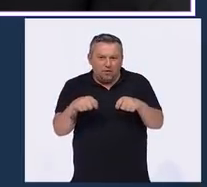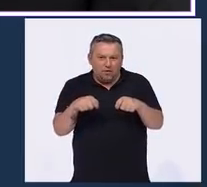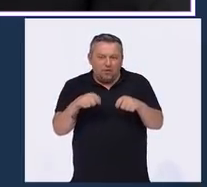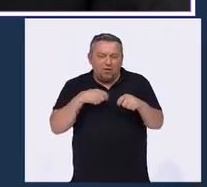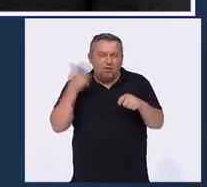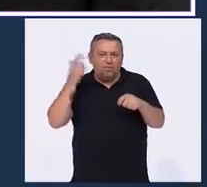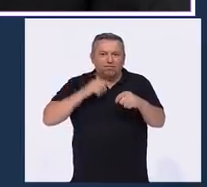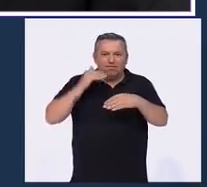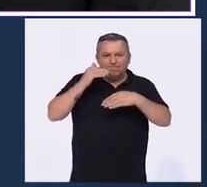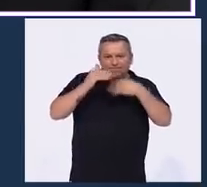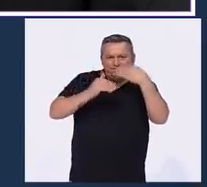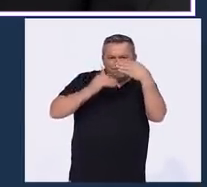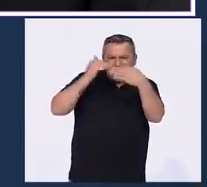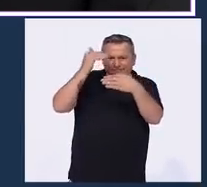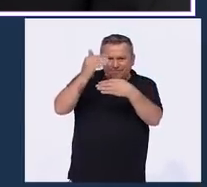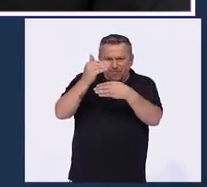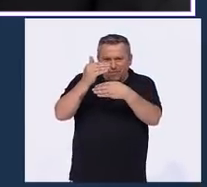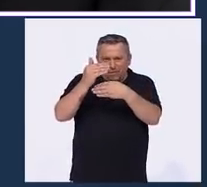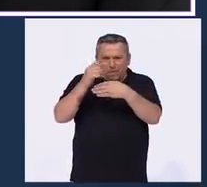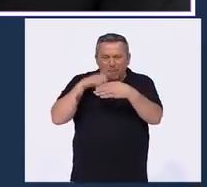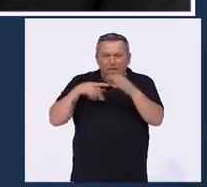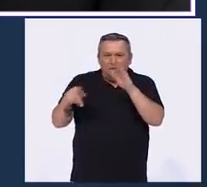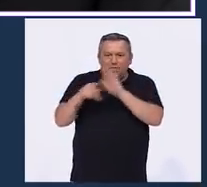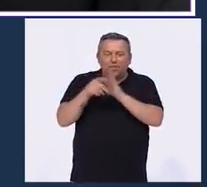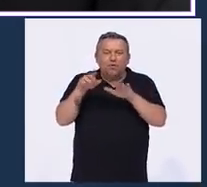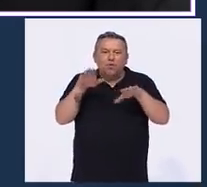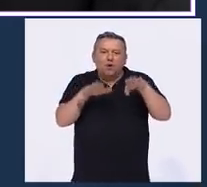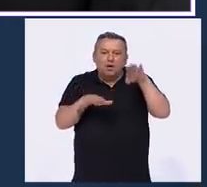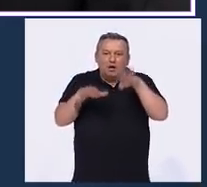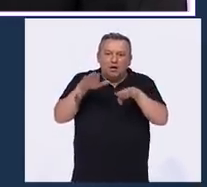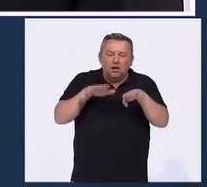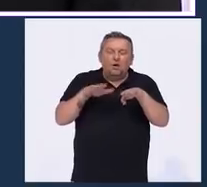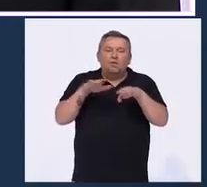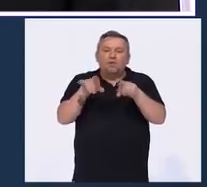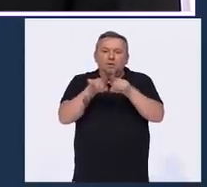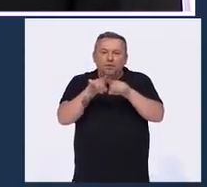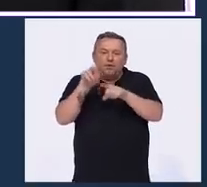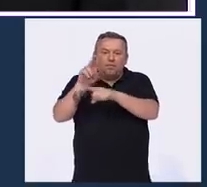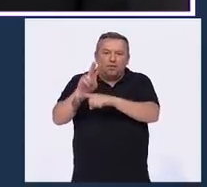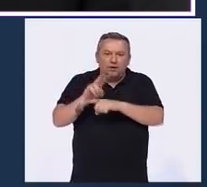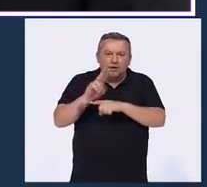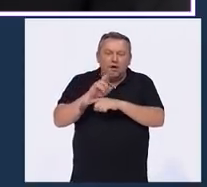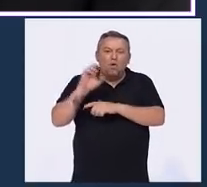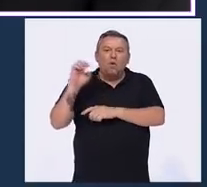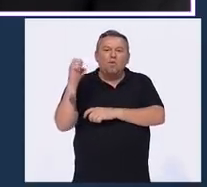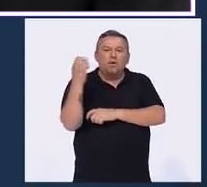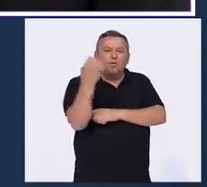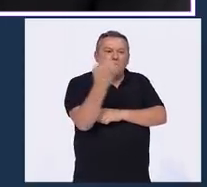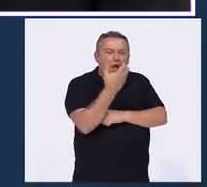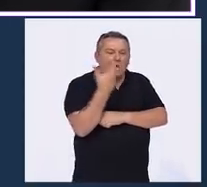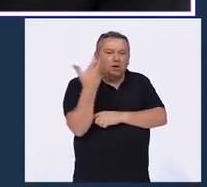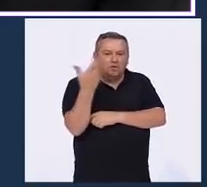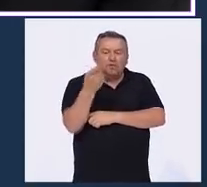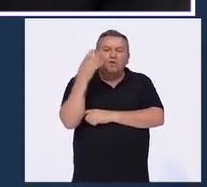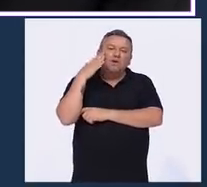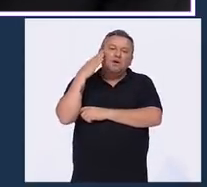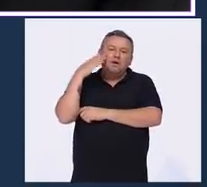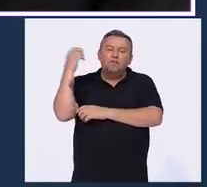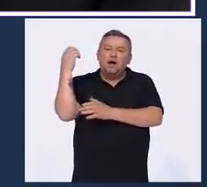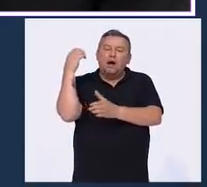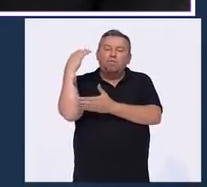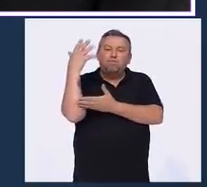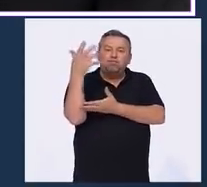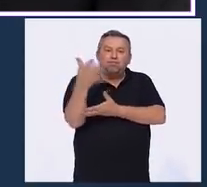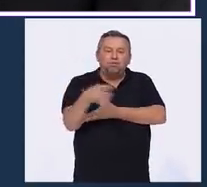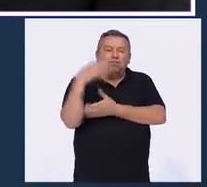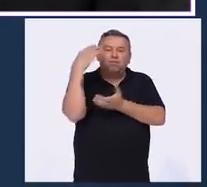avançar na questão do equilíbrio entre o agronegócio e a proteção ao meio ambiente? A gente sabe que o desmatamento aumentou